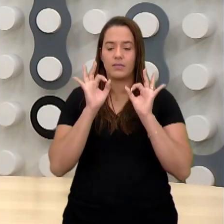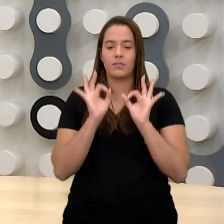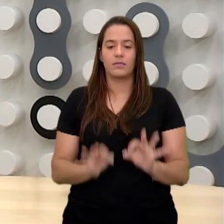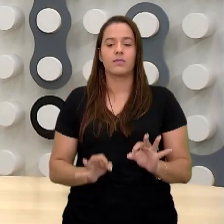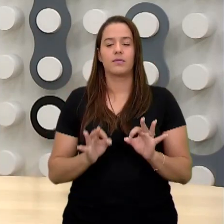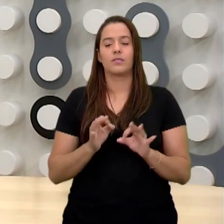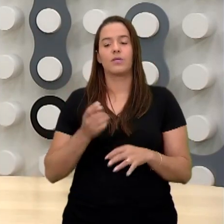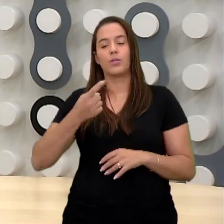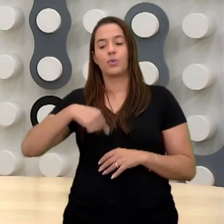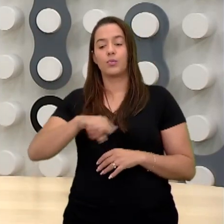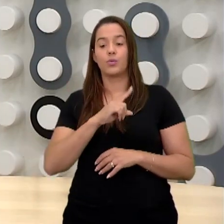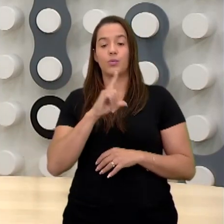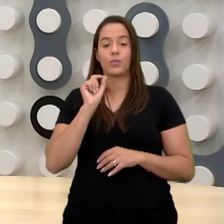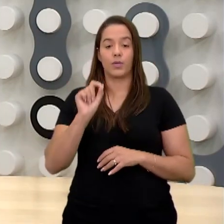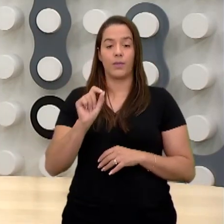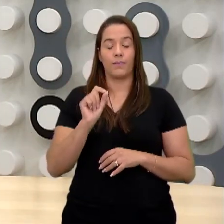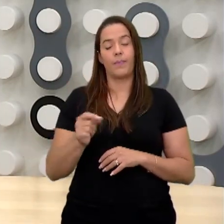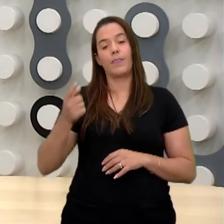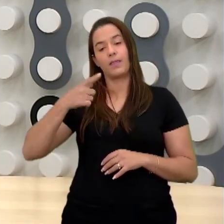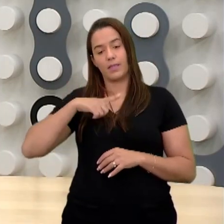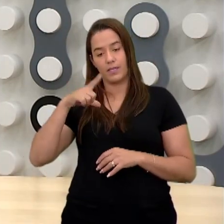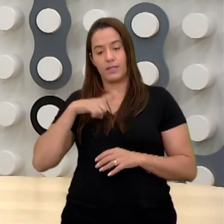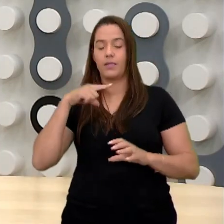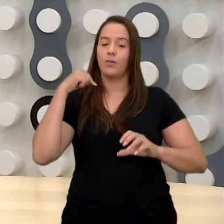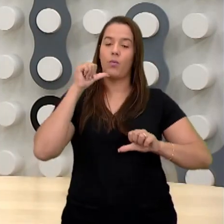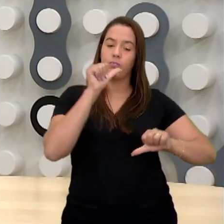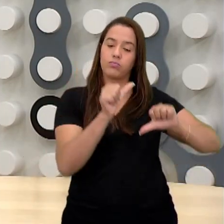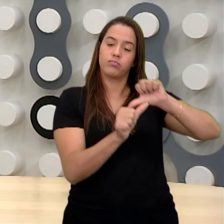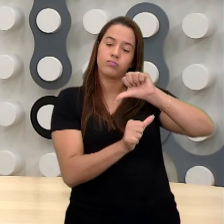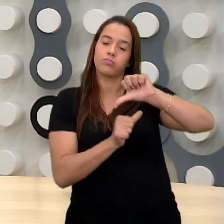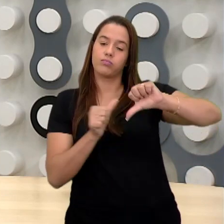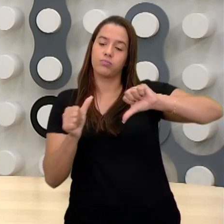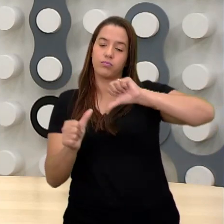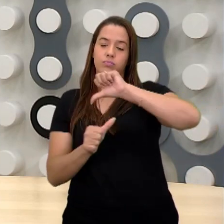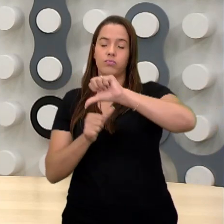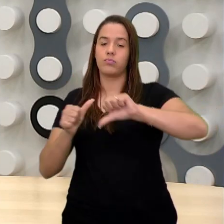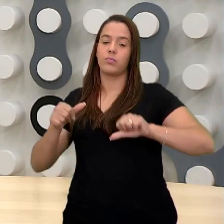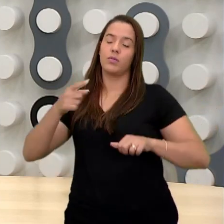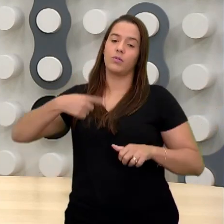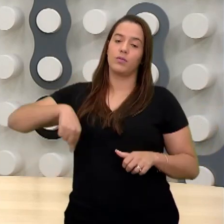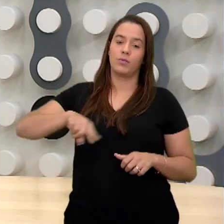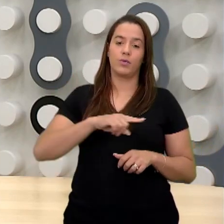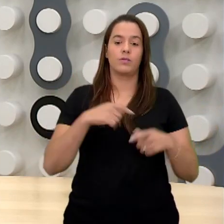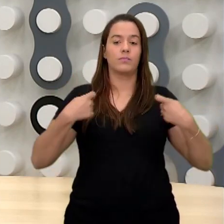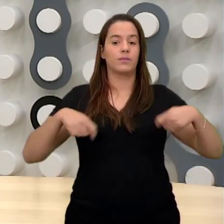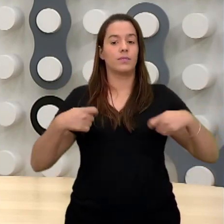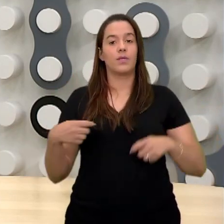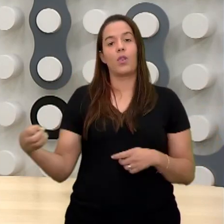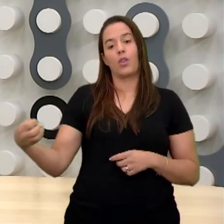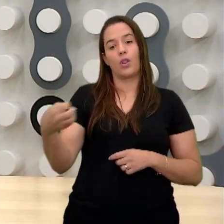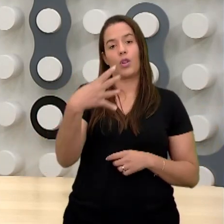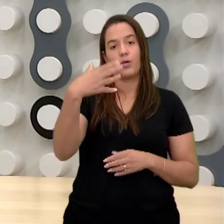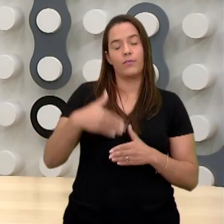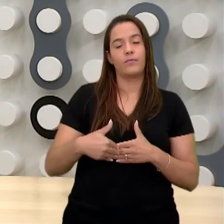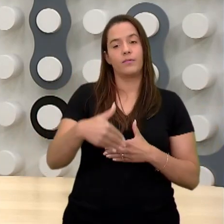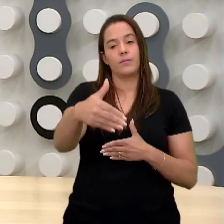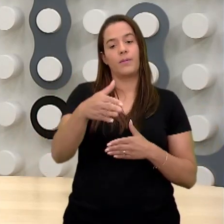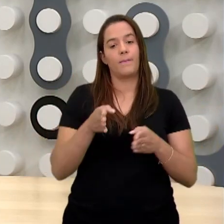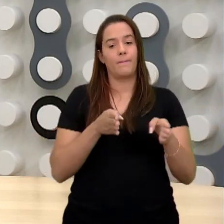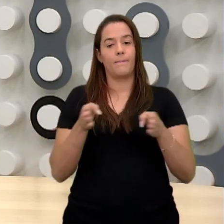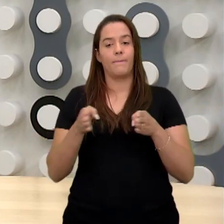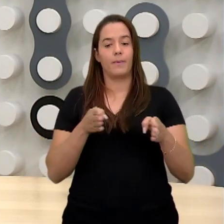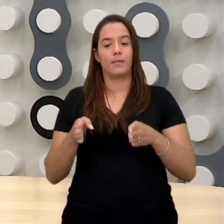certeza que realmente está havendo mudanças aí, e aí nós temos que realmente aí batizar uma nova época nesse